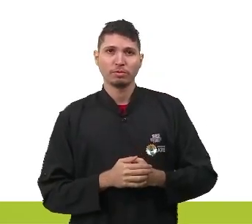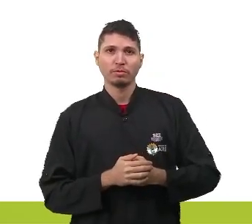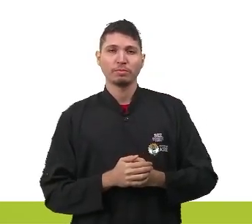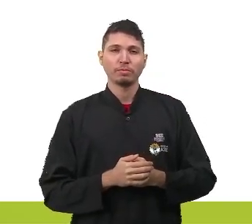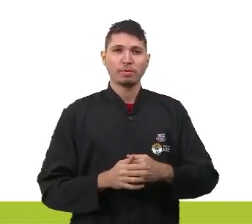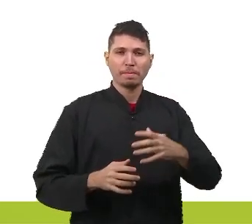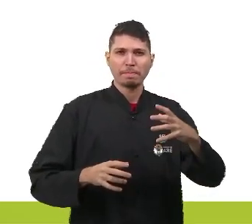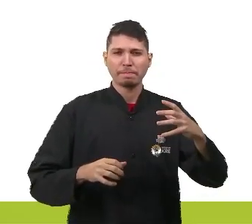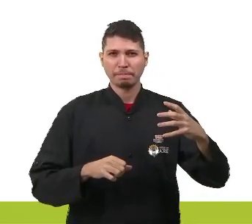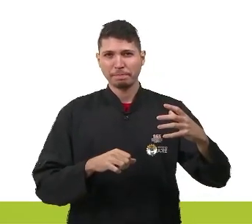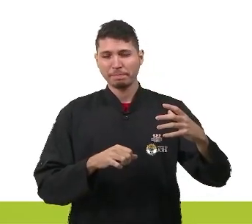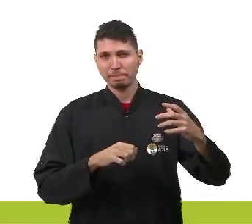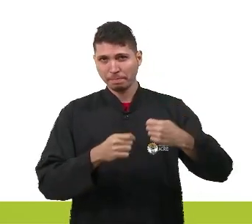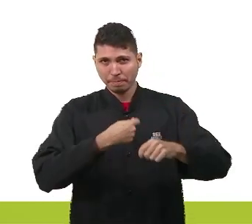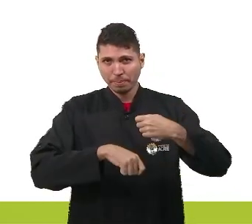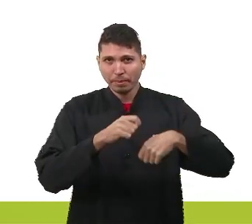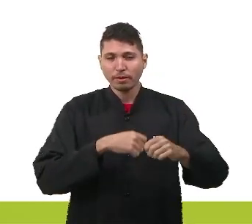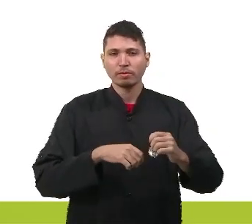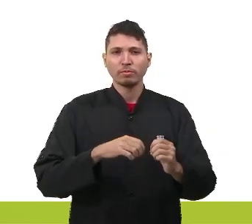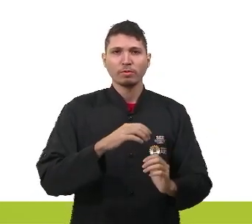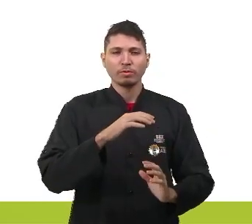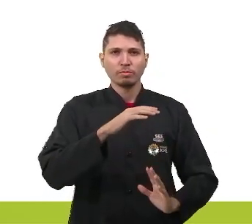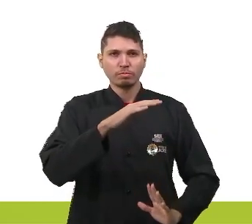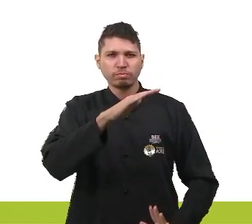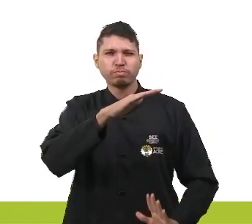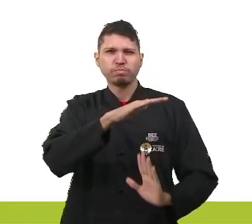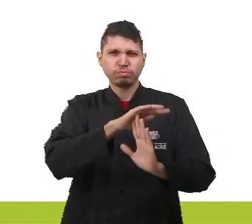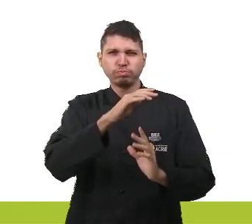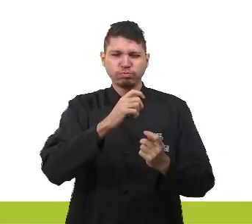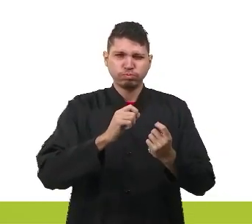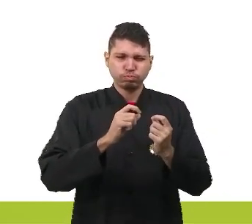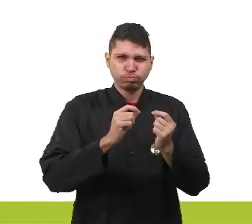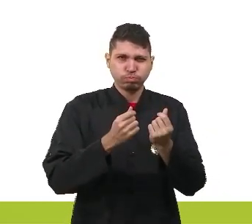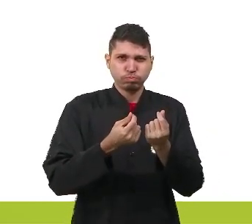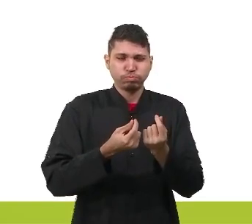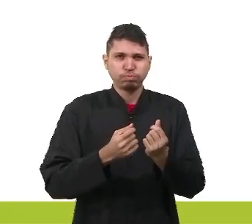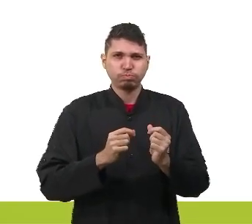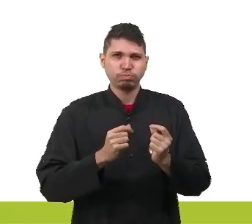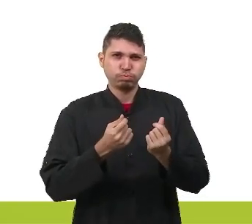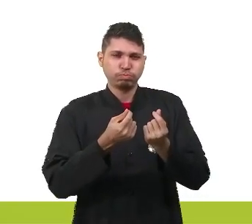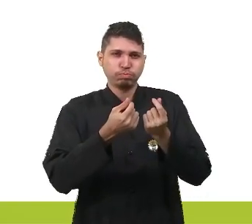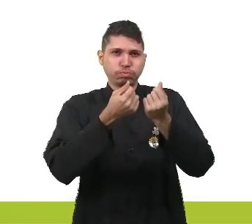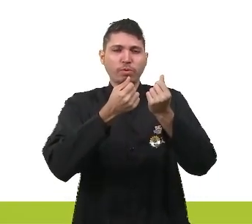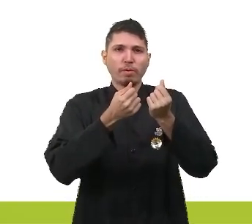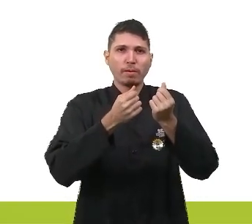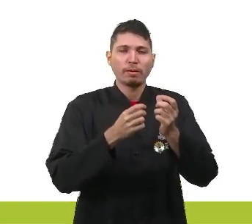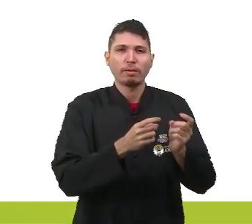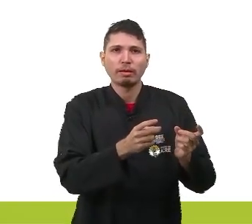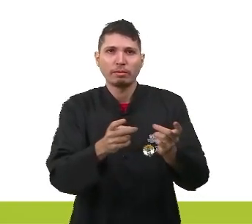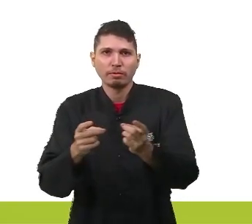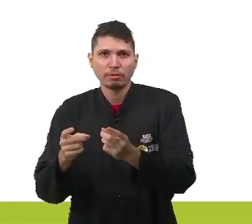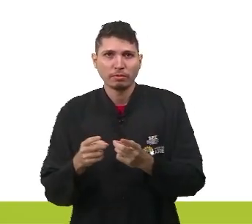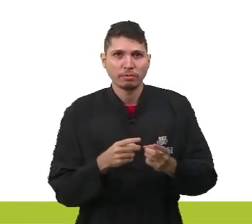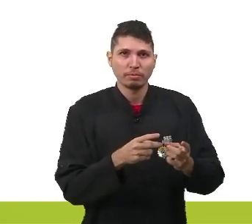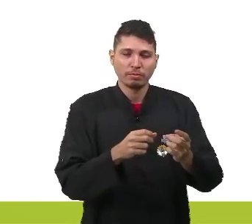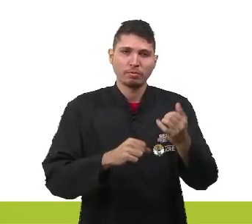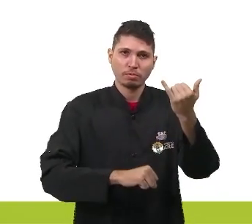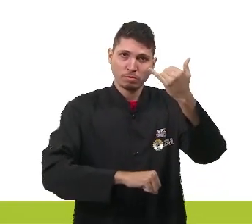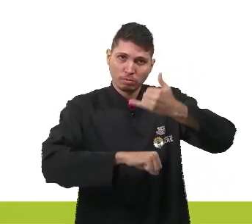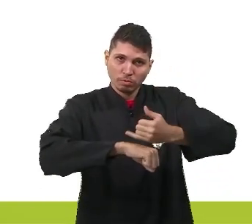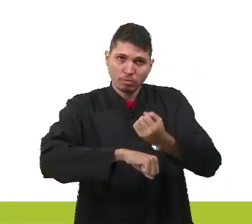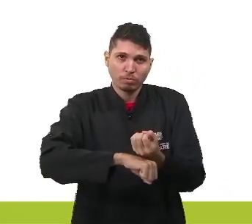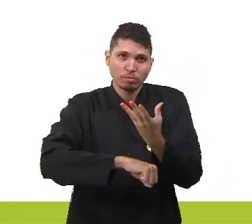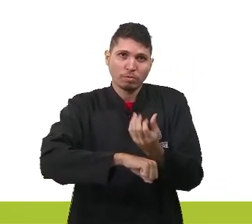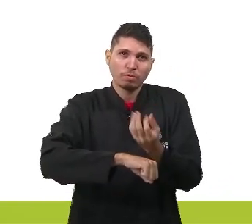buscando acumular o máximo de riquezas por meio do comércio com o mercado exterior e pelo acúmulo de metais